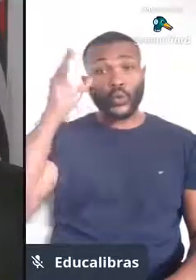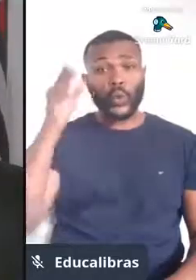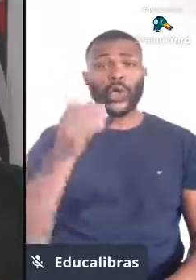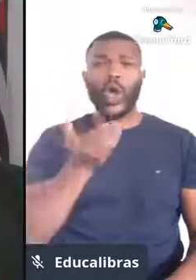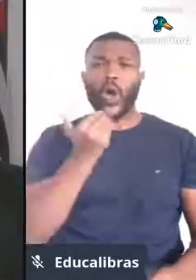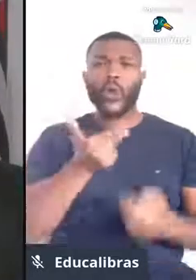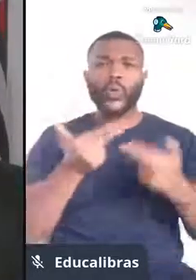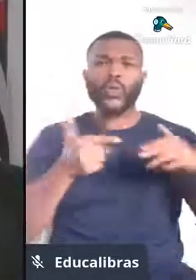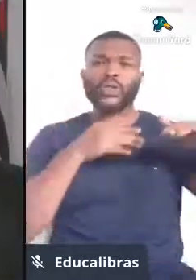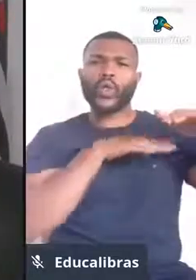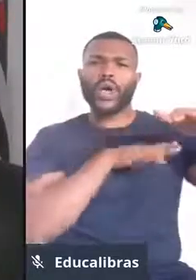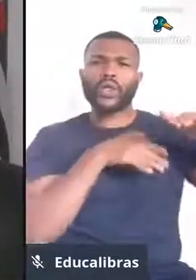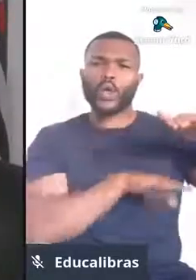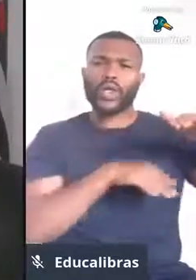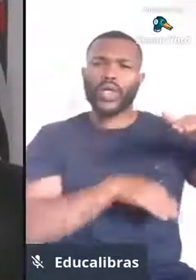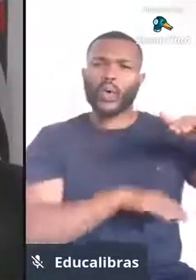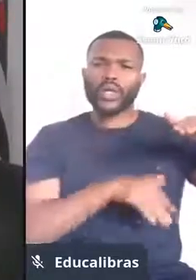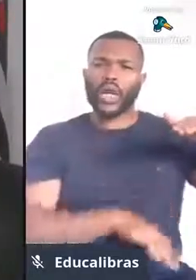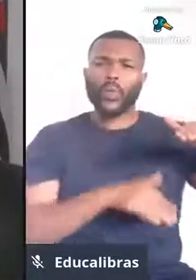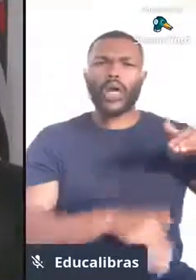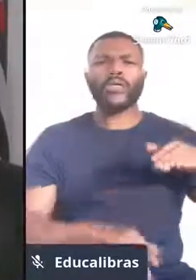e de precaução para tudo.